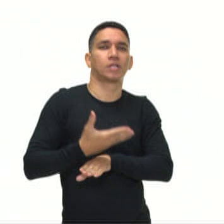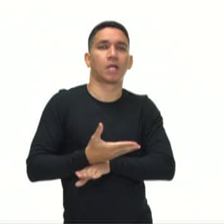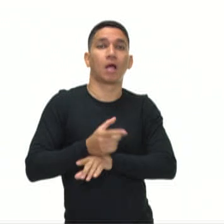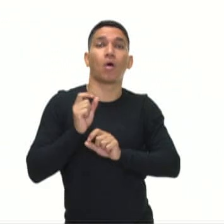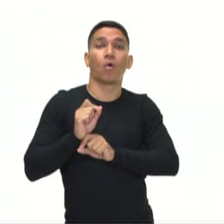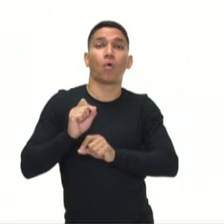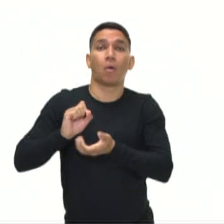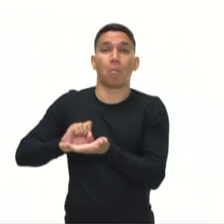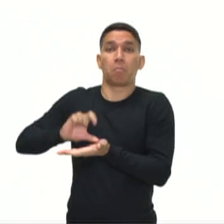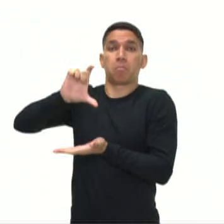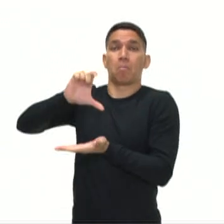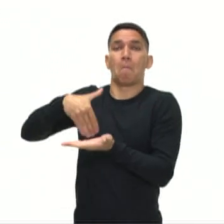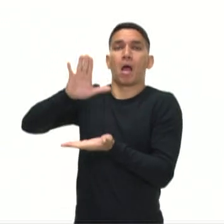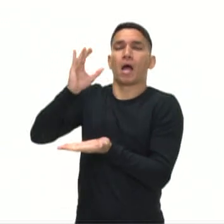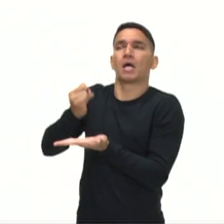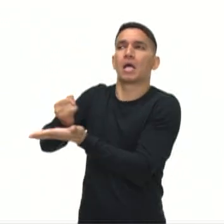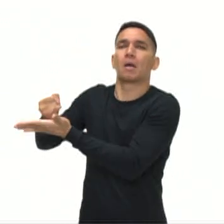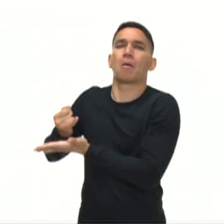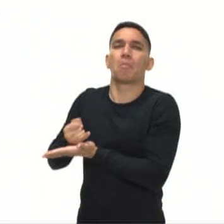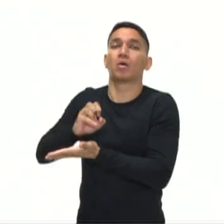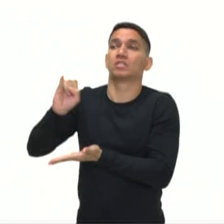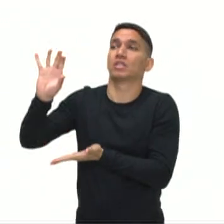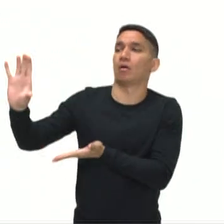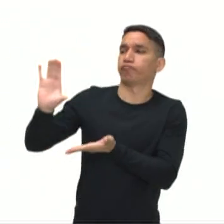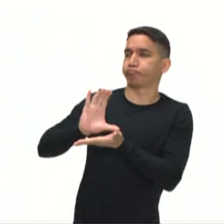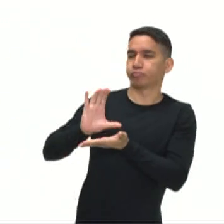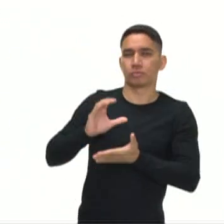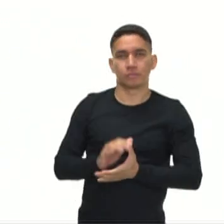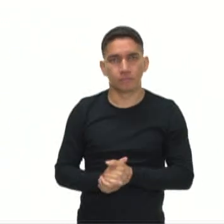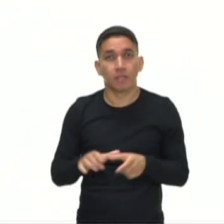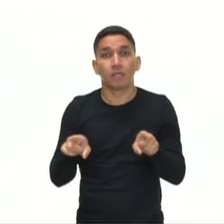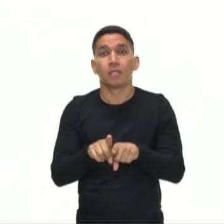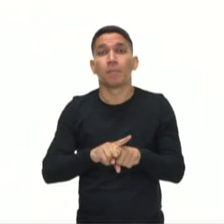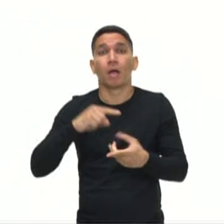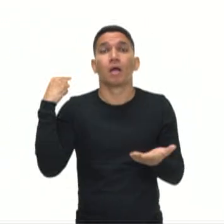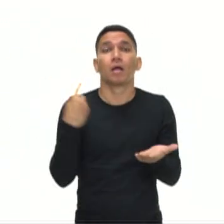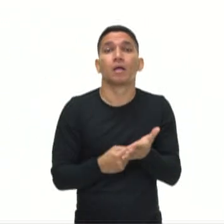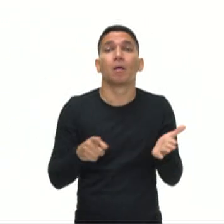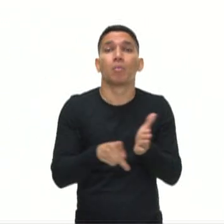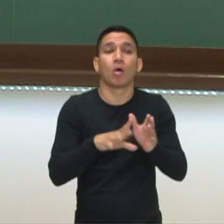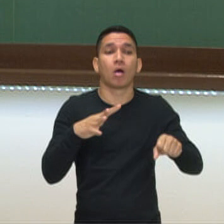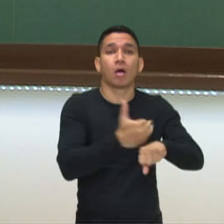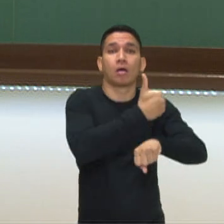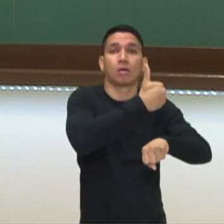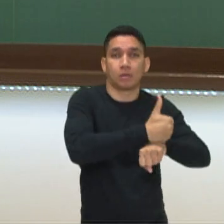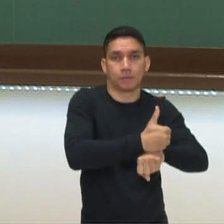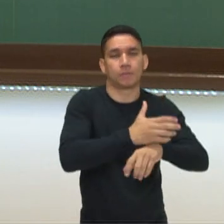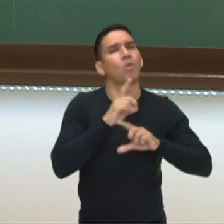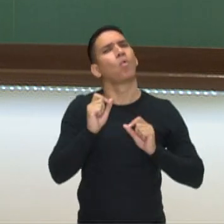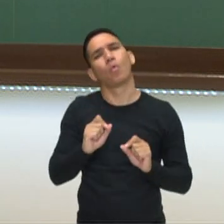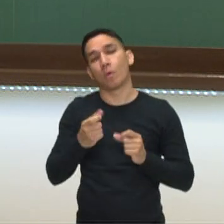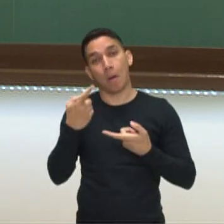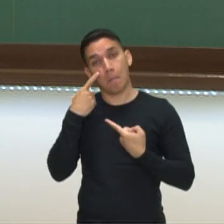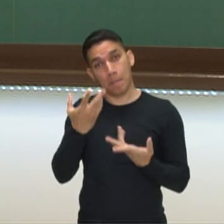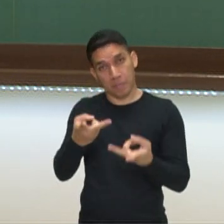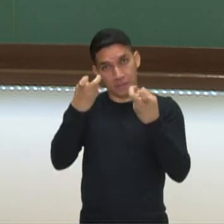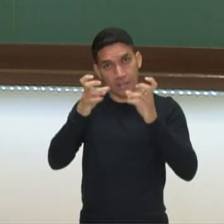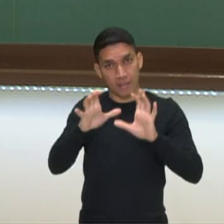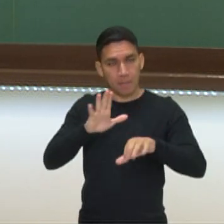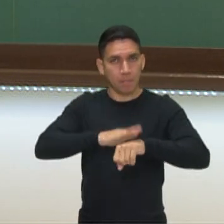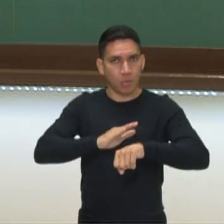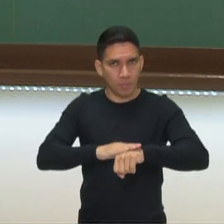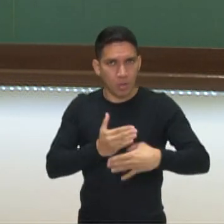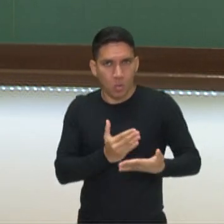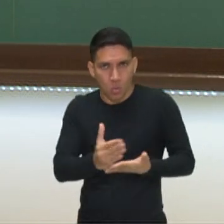impostos sobre os produtos importados. E o pacto colonial. Veja que nesse momento, a partir